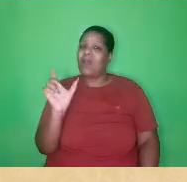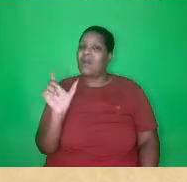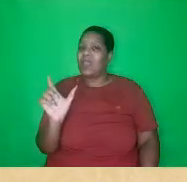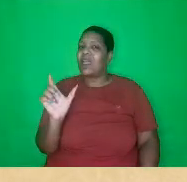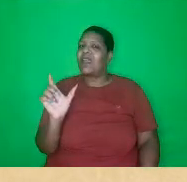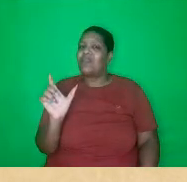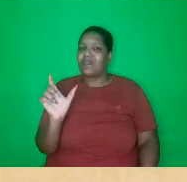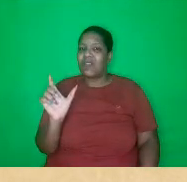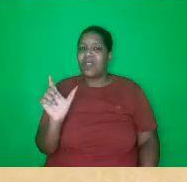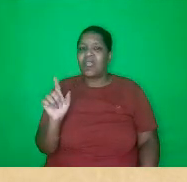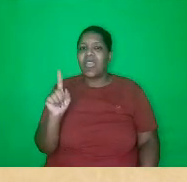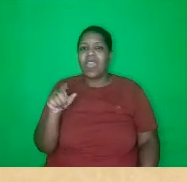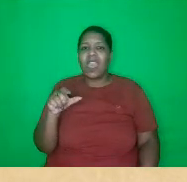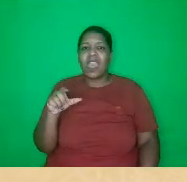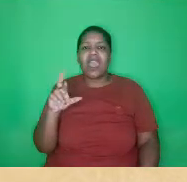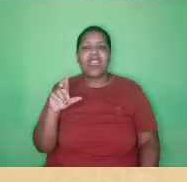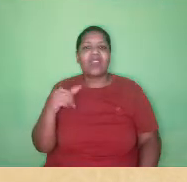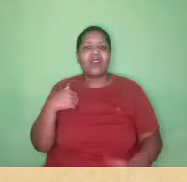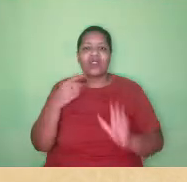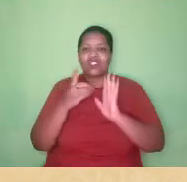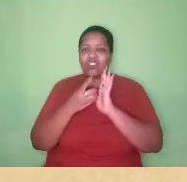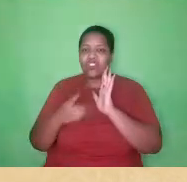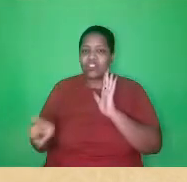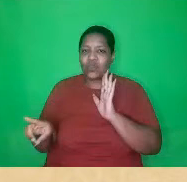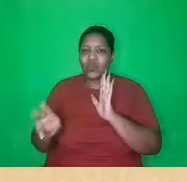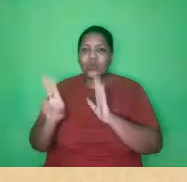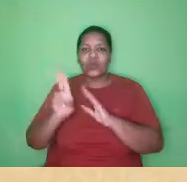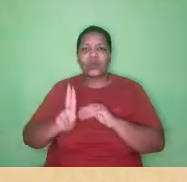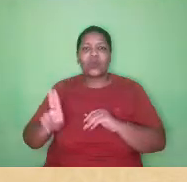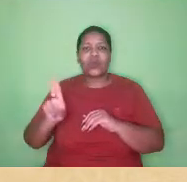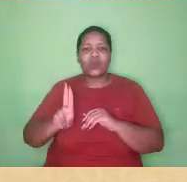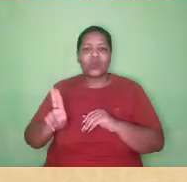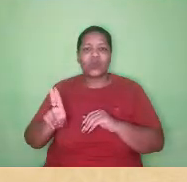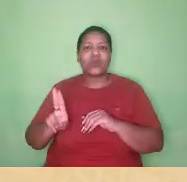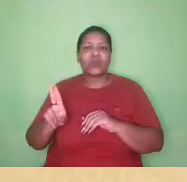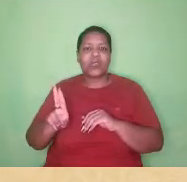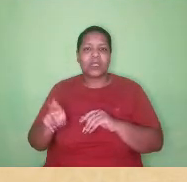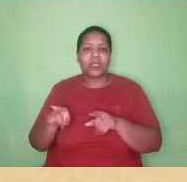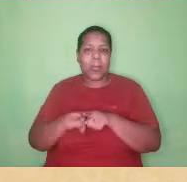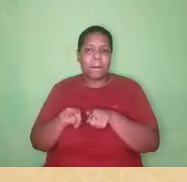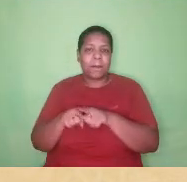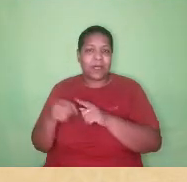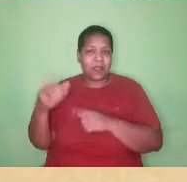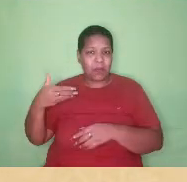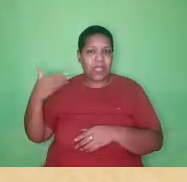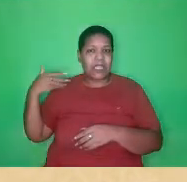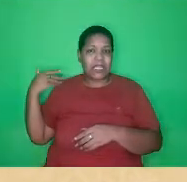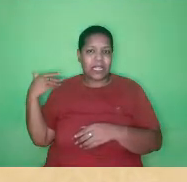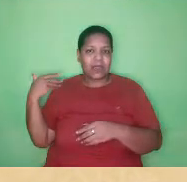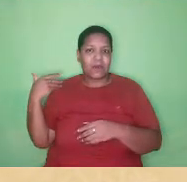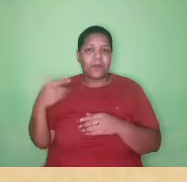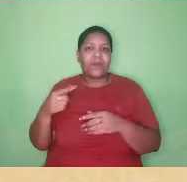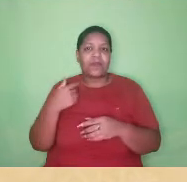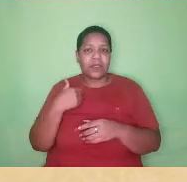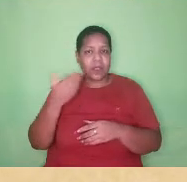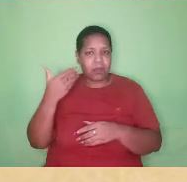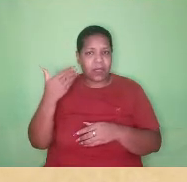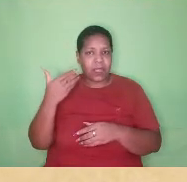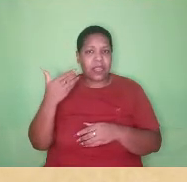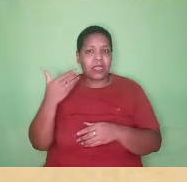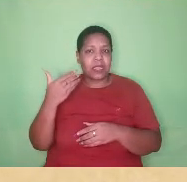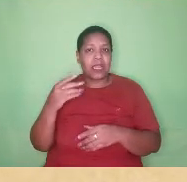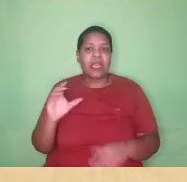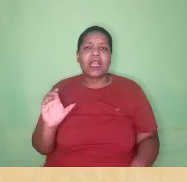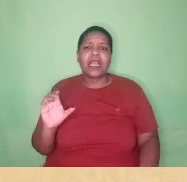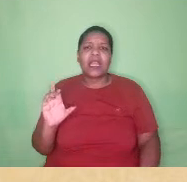só dicionarizada hoje, como de uso no passado, principalmente no passado da escravidão. O que era o crioulo? Não tem nada a